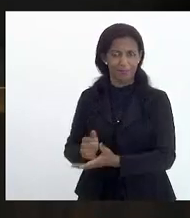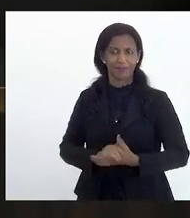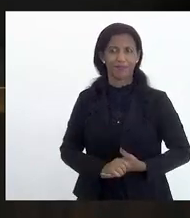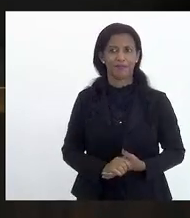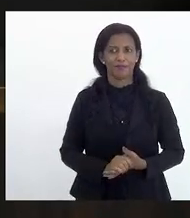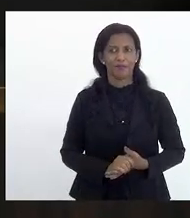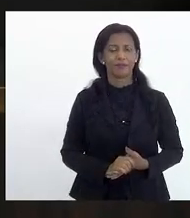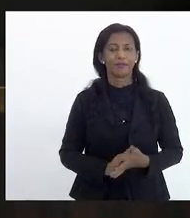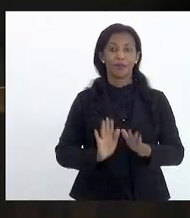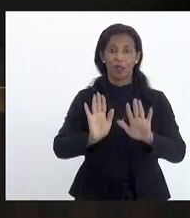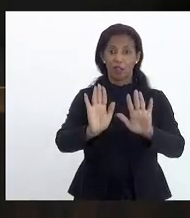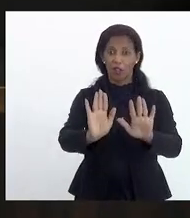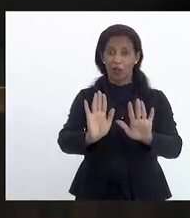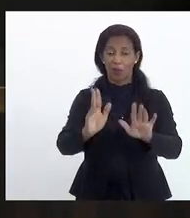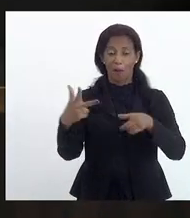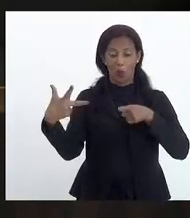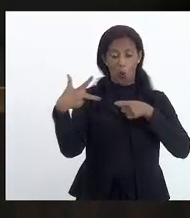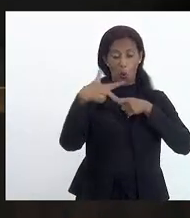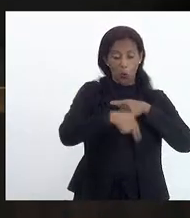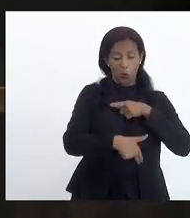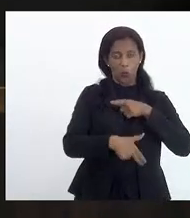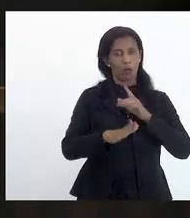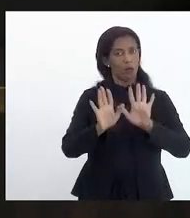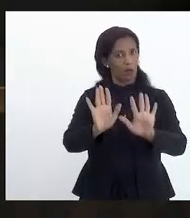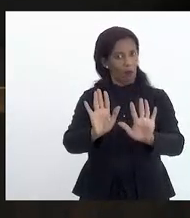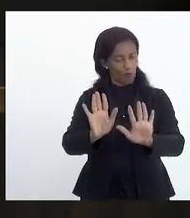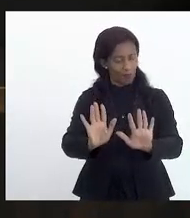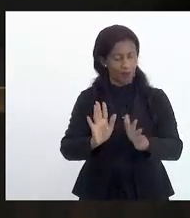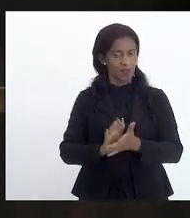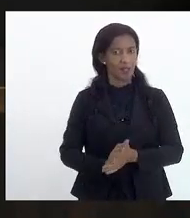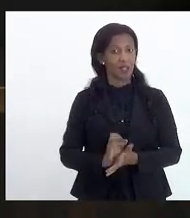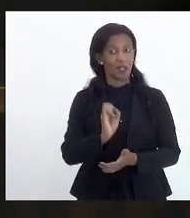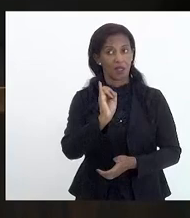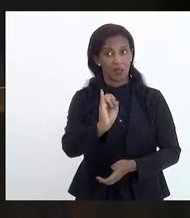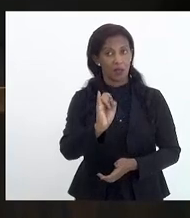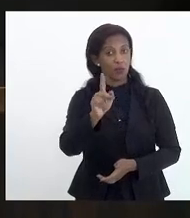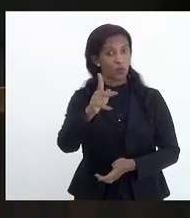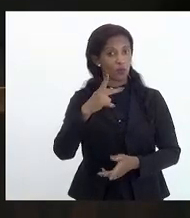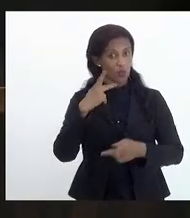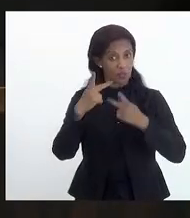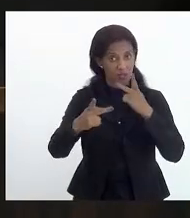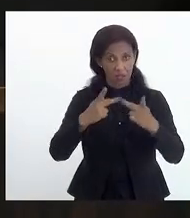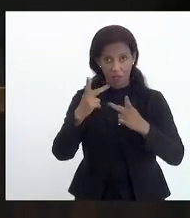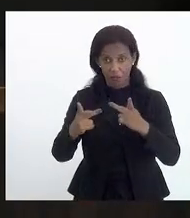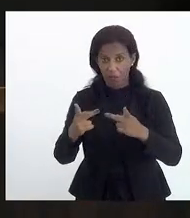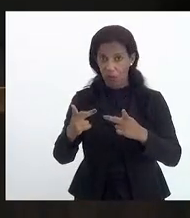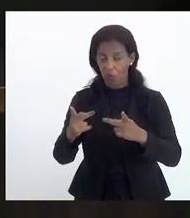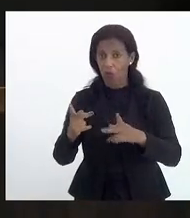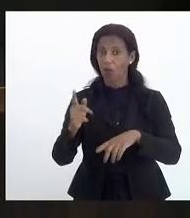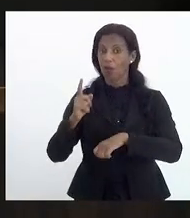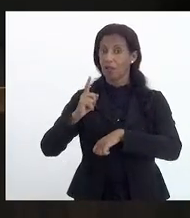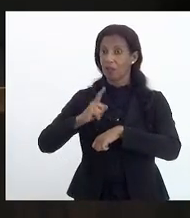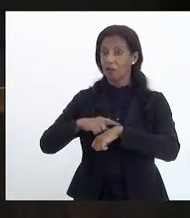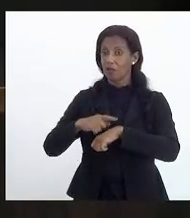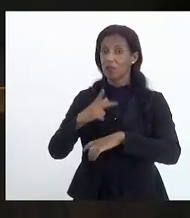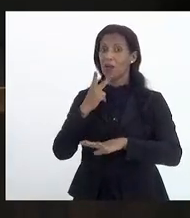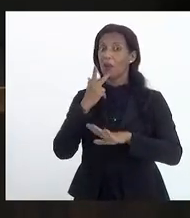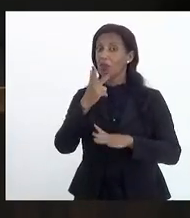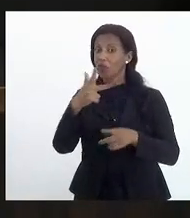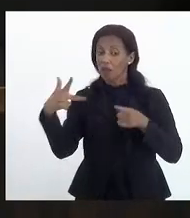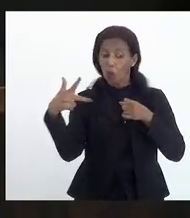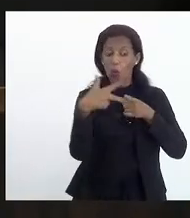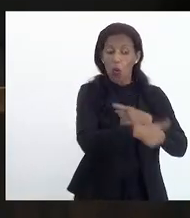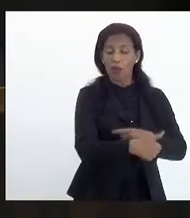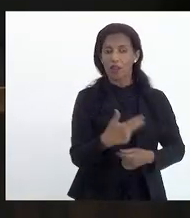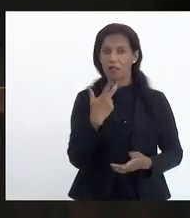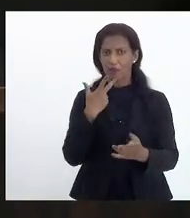não. Mas Vossa Excelência não me deixou terminar. Se tem uma coisa que é sagrada aqui, Vossa Excelência usou da palavra e terminou no momento... Você pode dizer que eu interrompi a